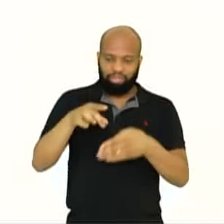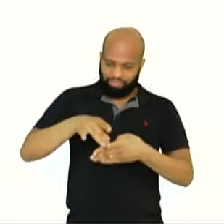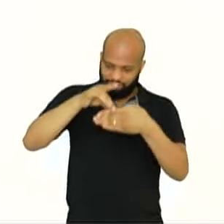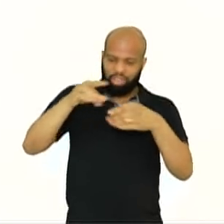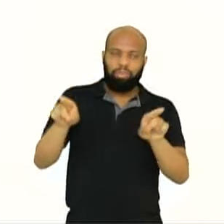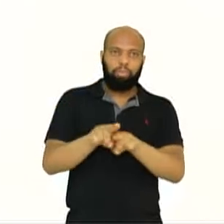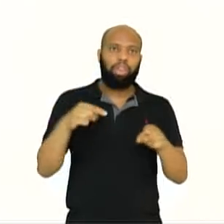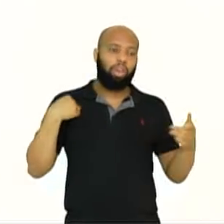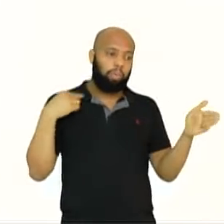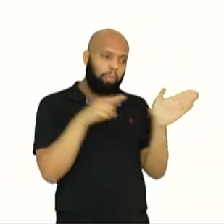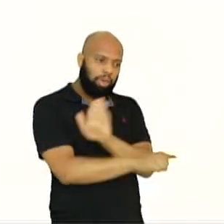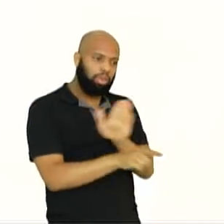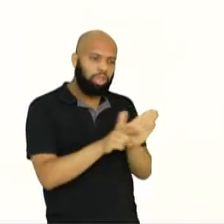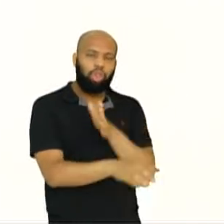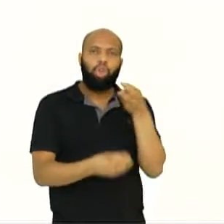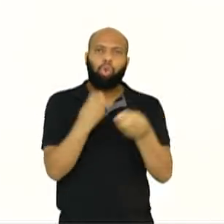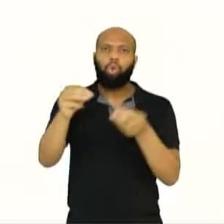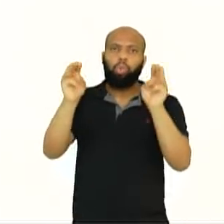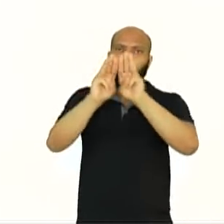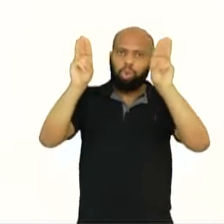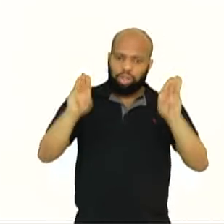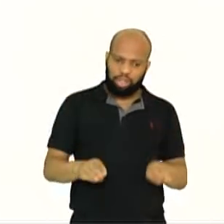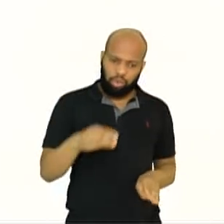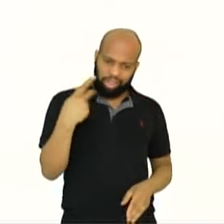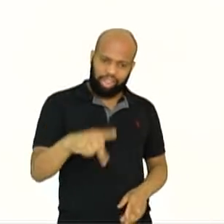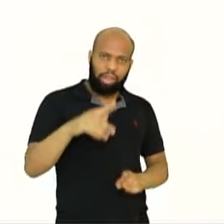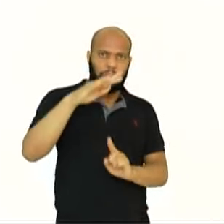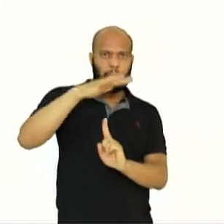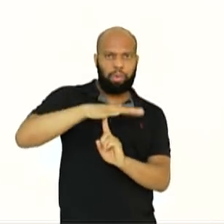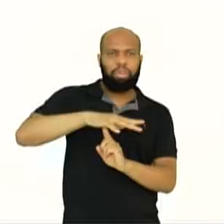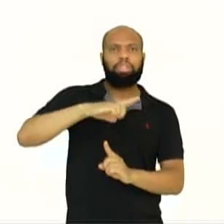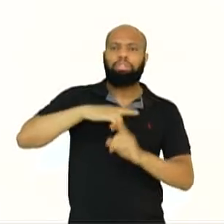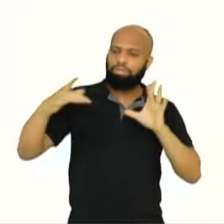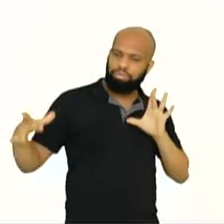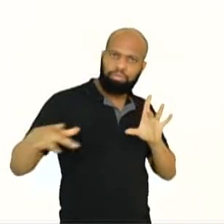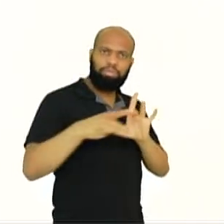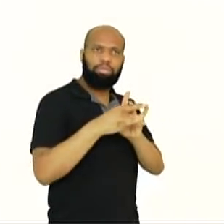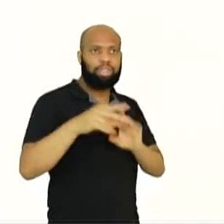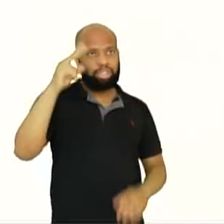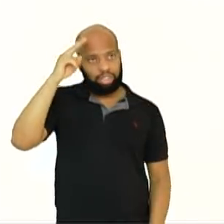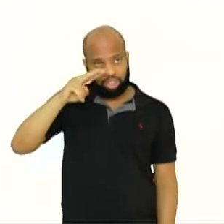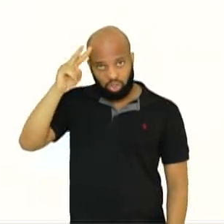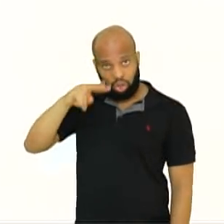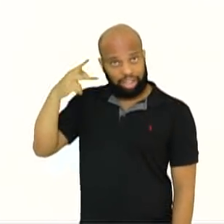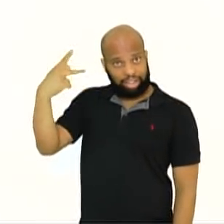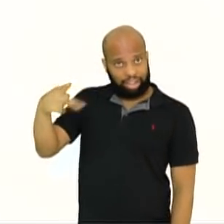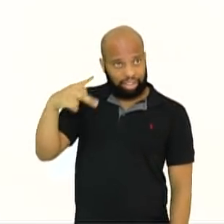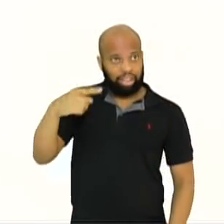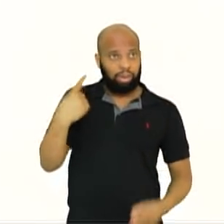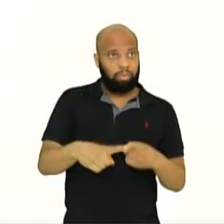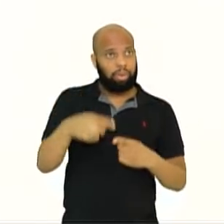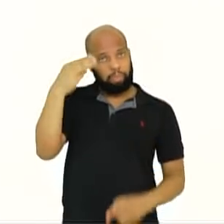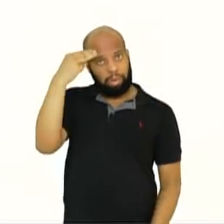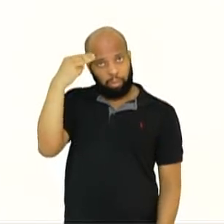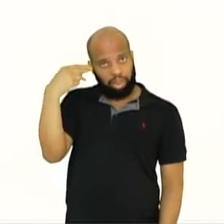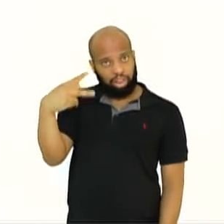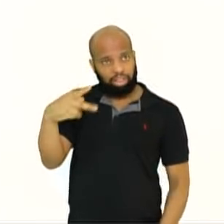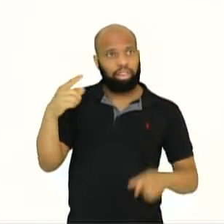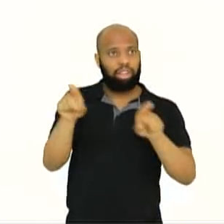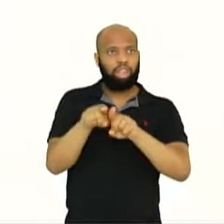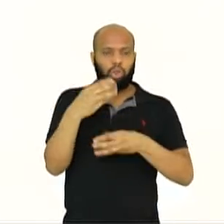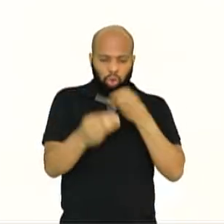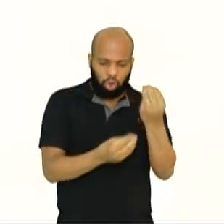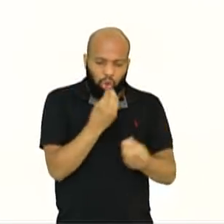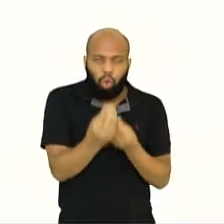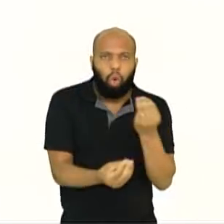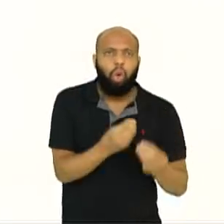pergunta para ele também. Como que o Museu Paranaense teria essa ligação entre a história deles, a memória, né? Como que